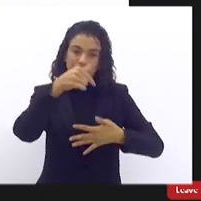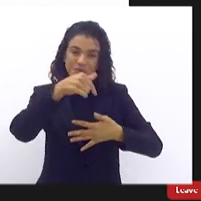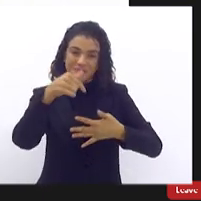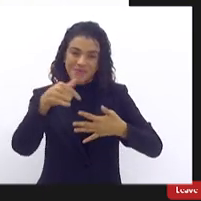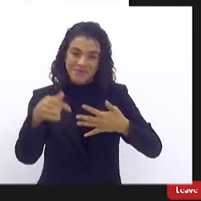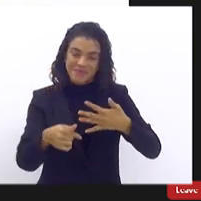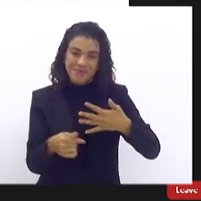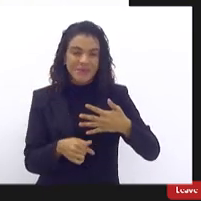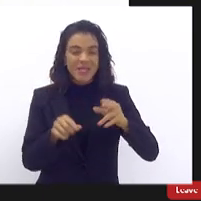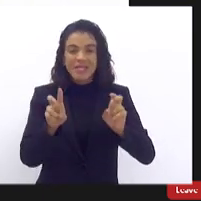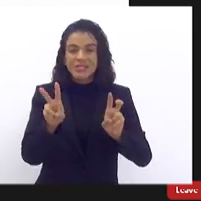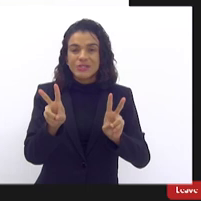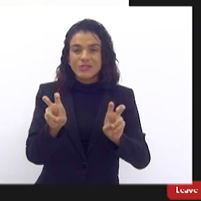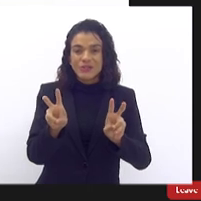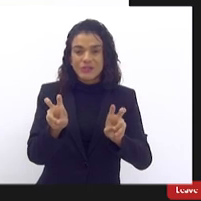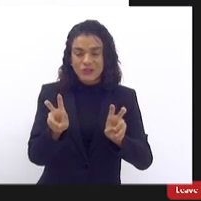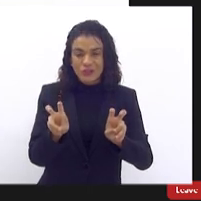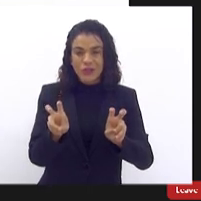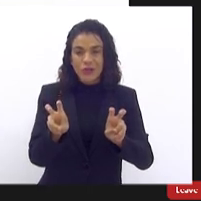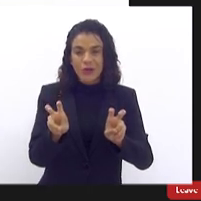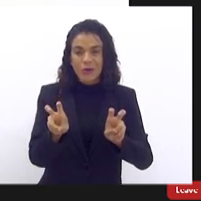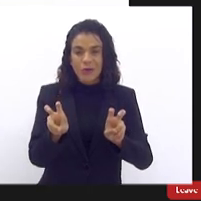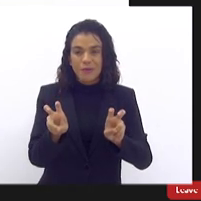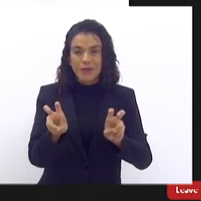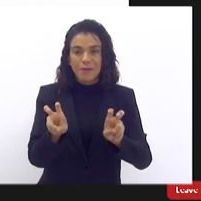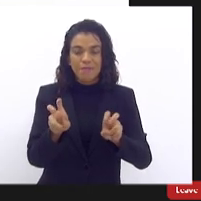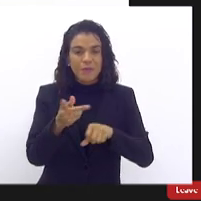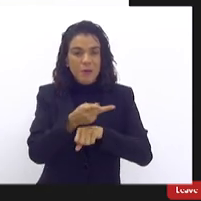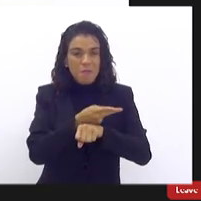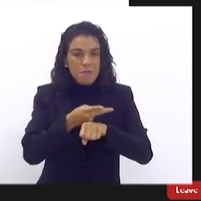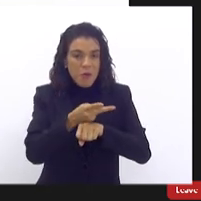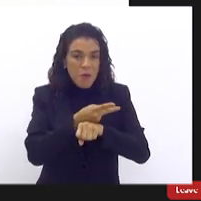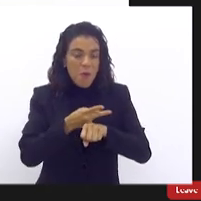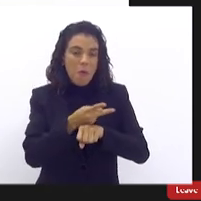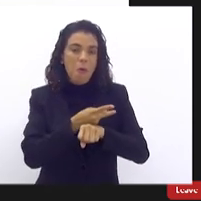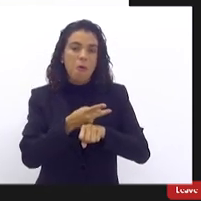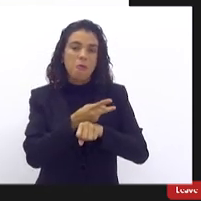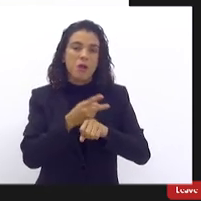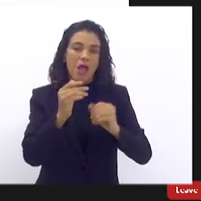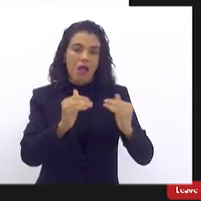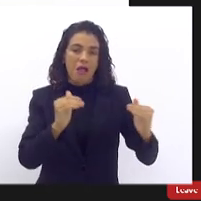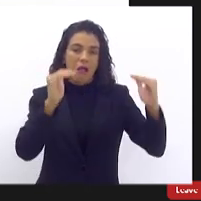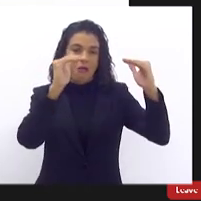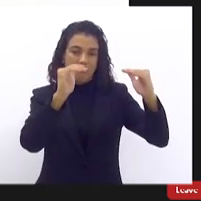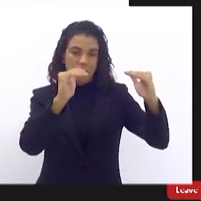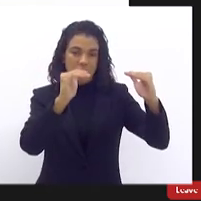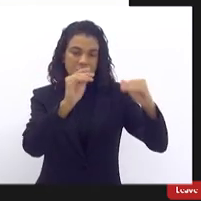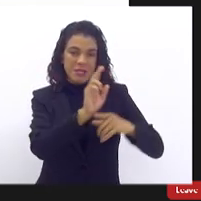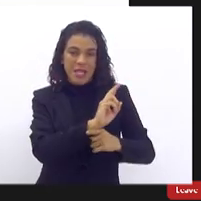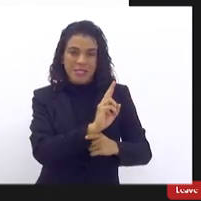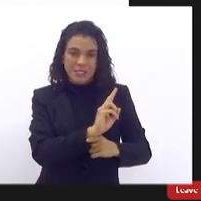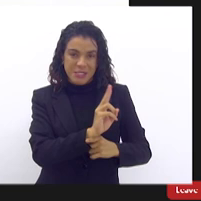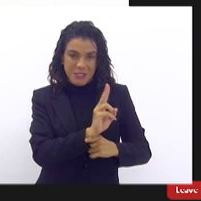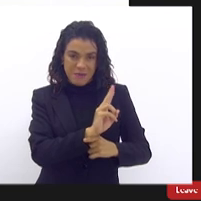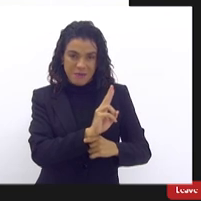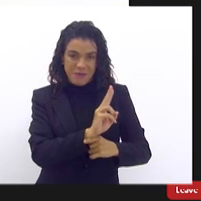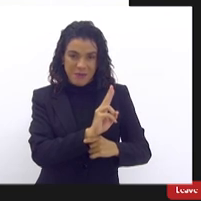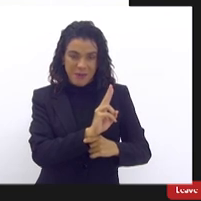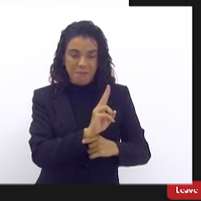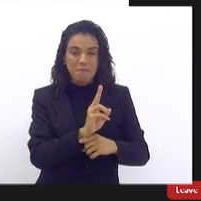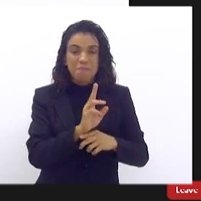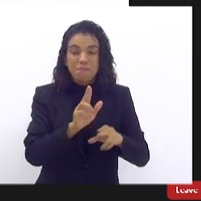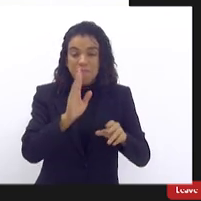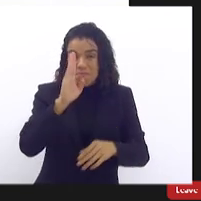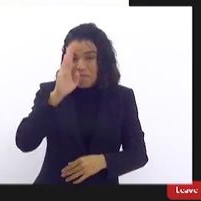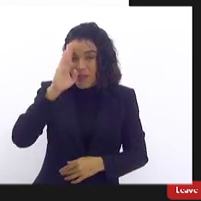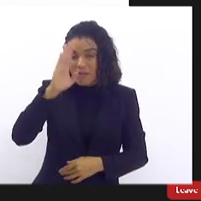diz respeito a buscar autoridades. E eu acho que isso começa a apontar mais diretamente para políticas,